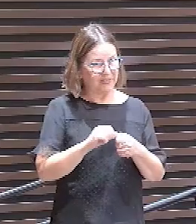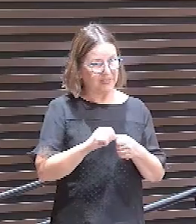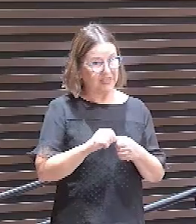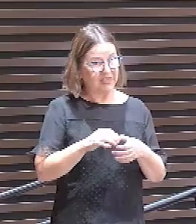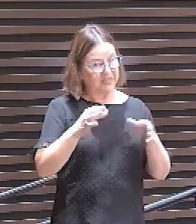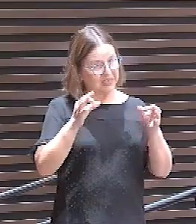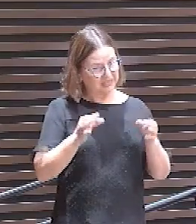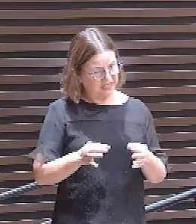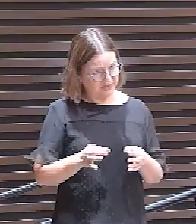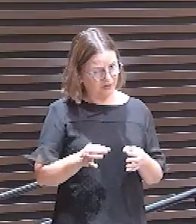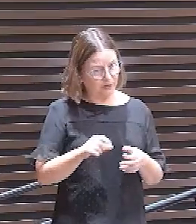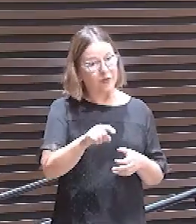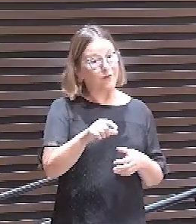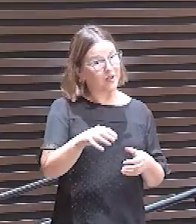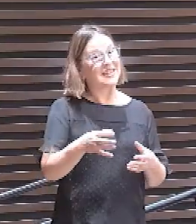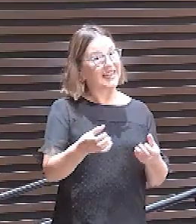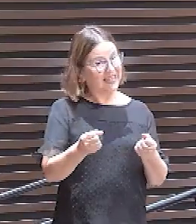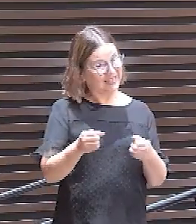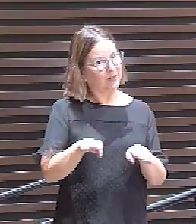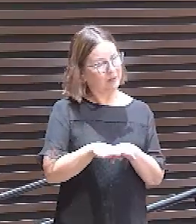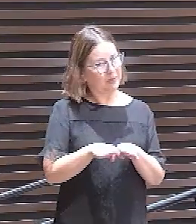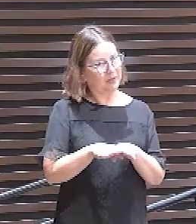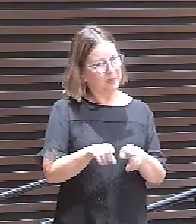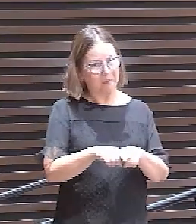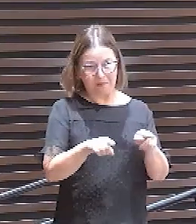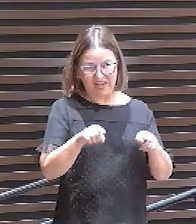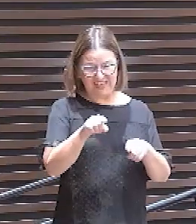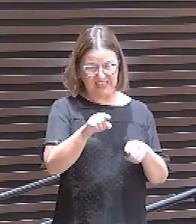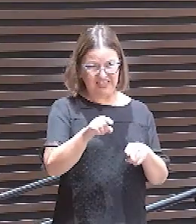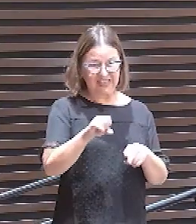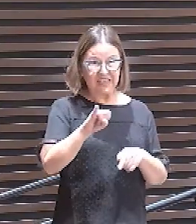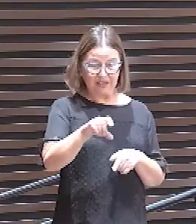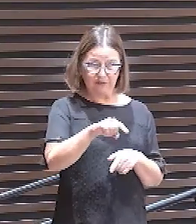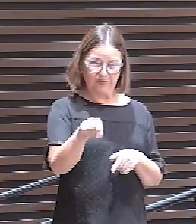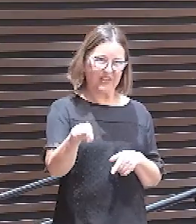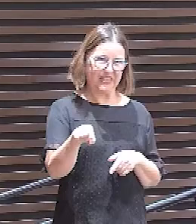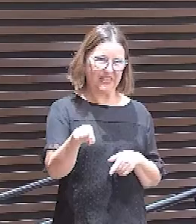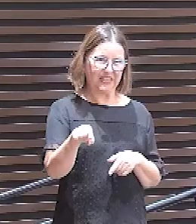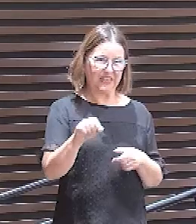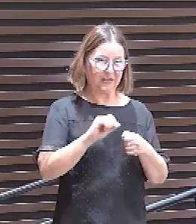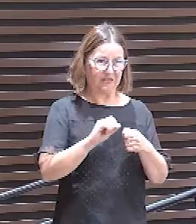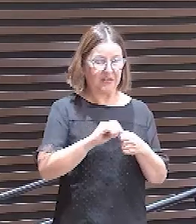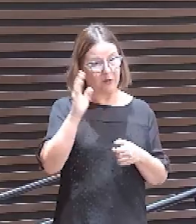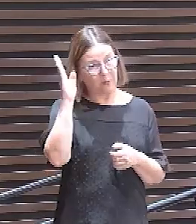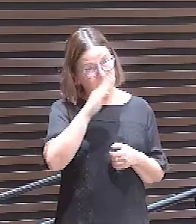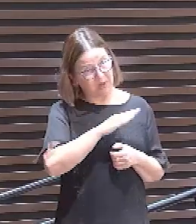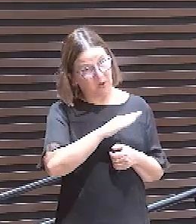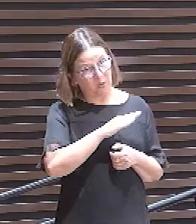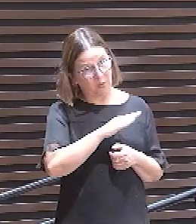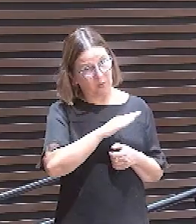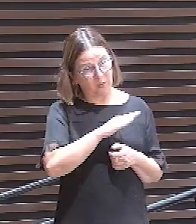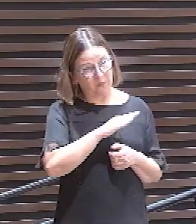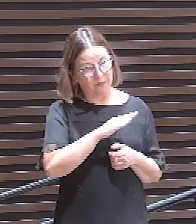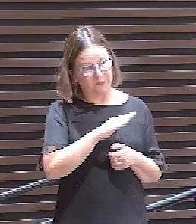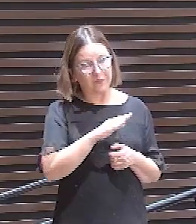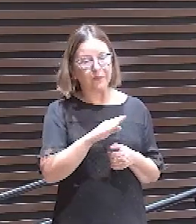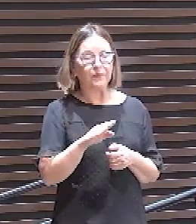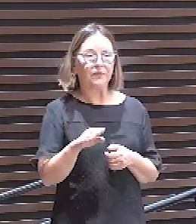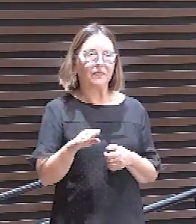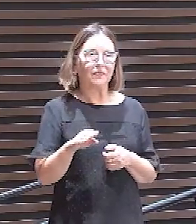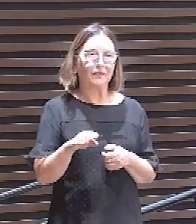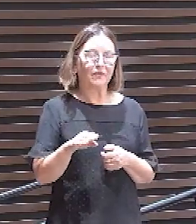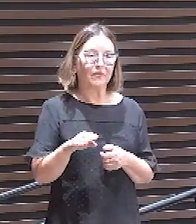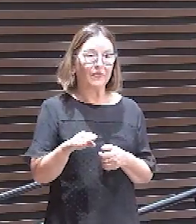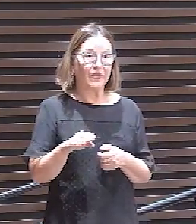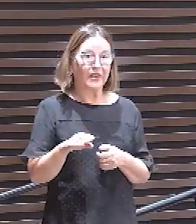que serás aceito. Porém, se procederes mal, eis que aí a interpretação que eu